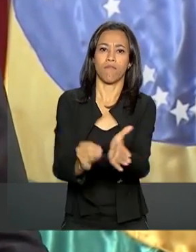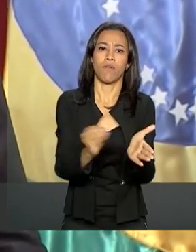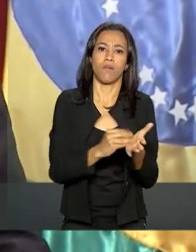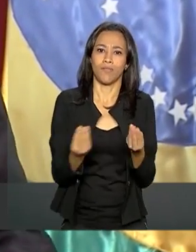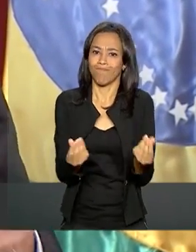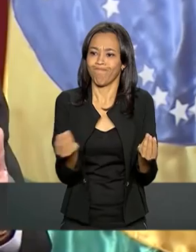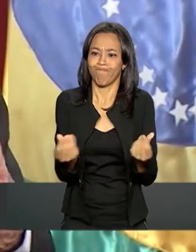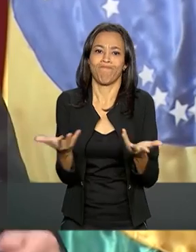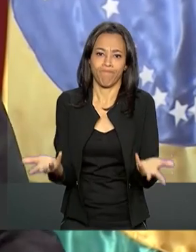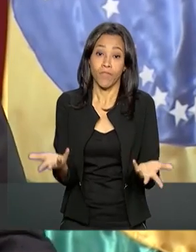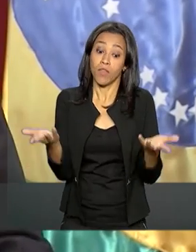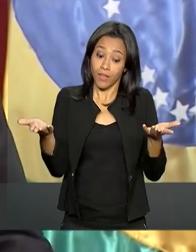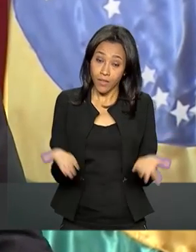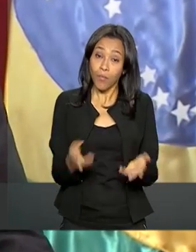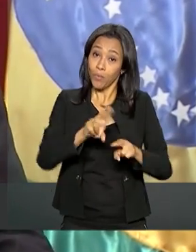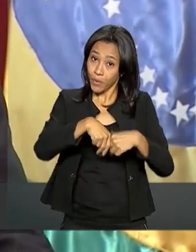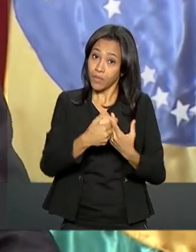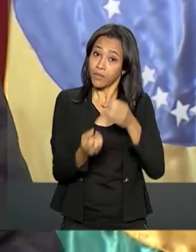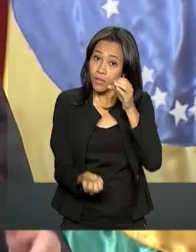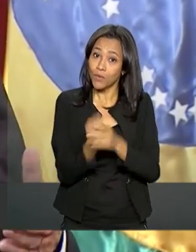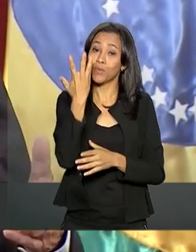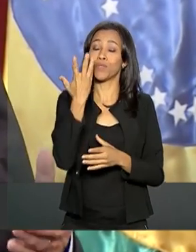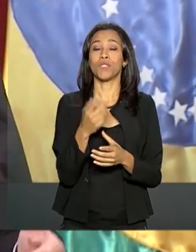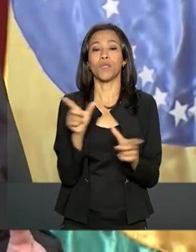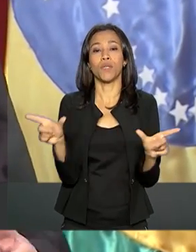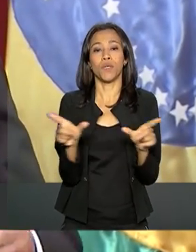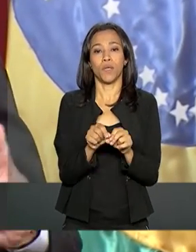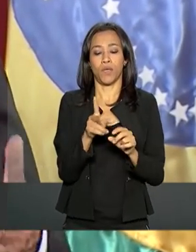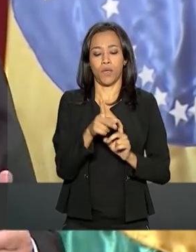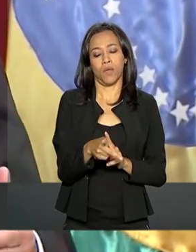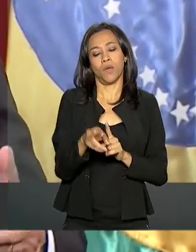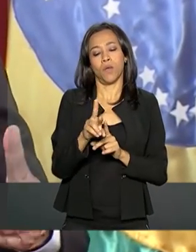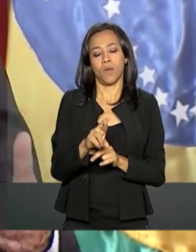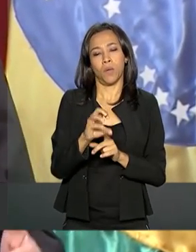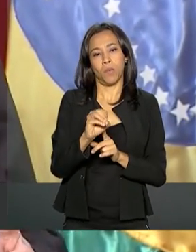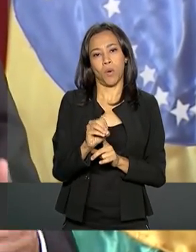razão, nasceu a Prosul, e eu quero dizê-lo com clareza.